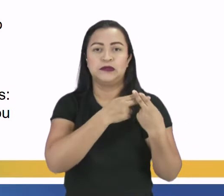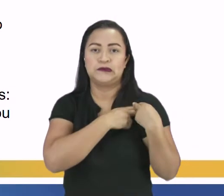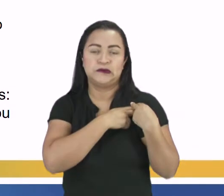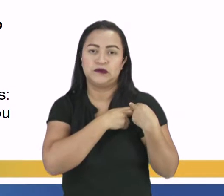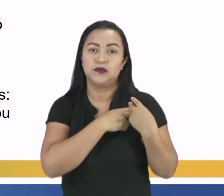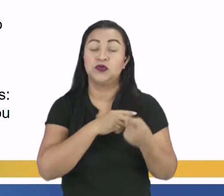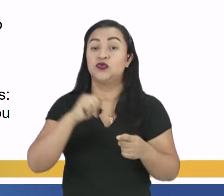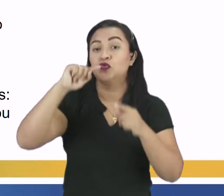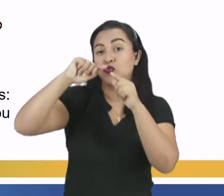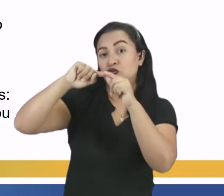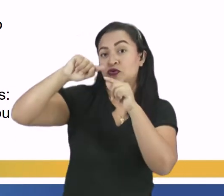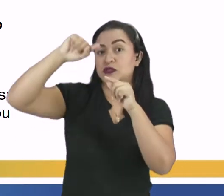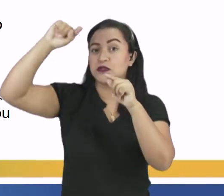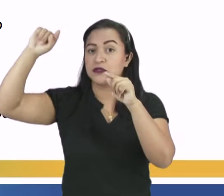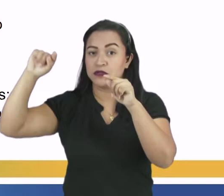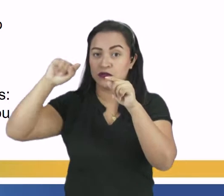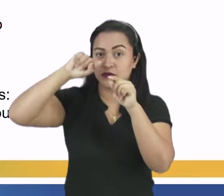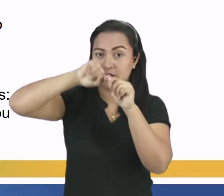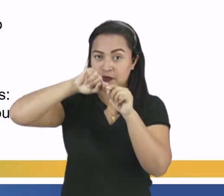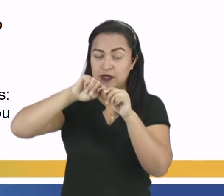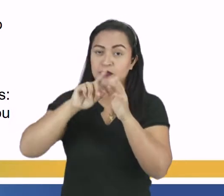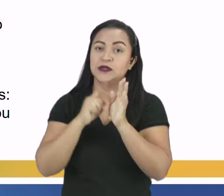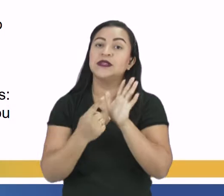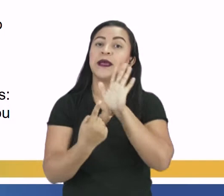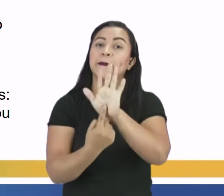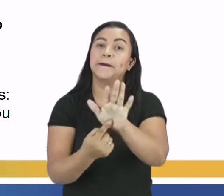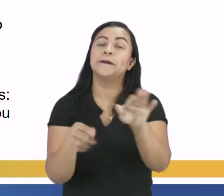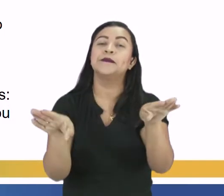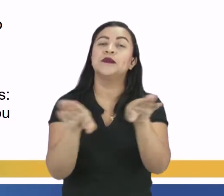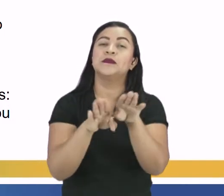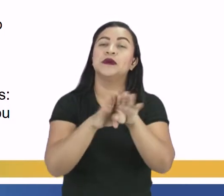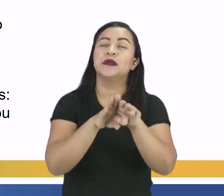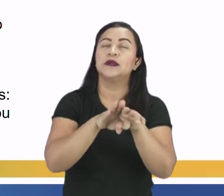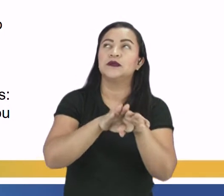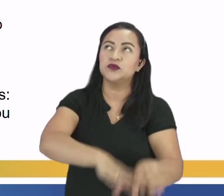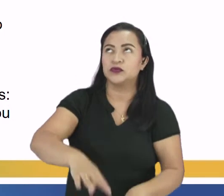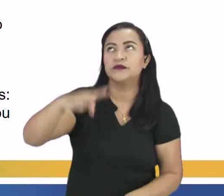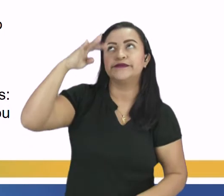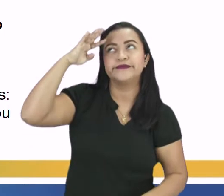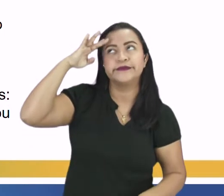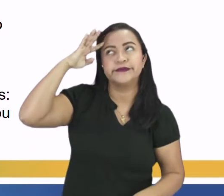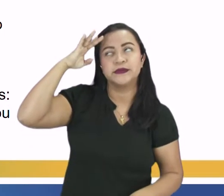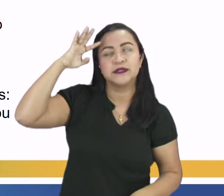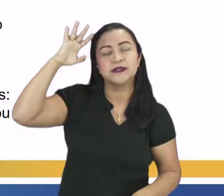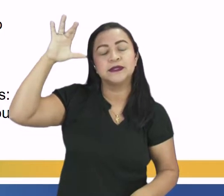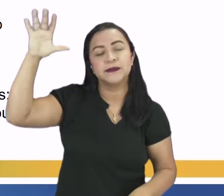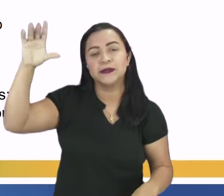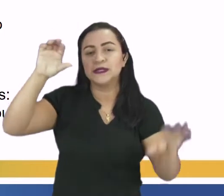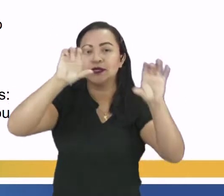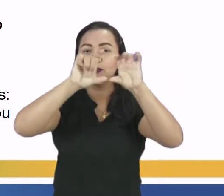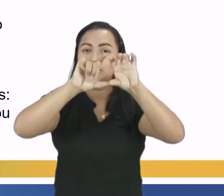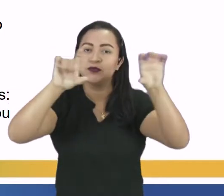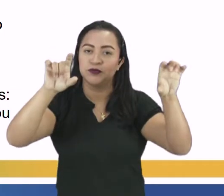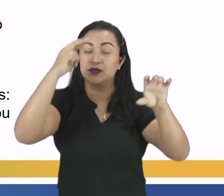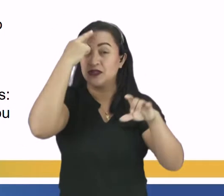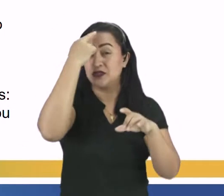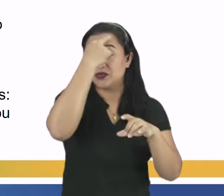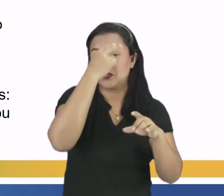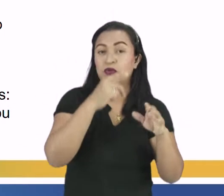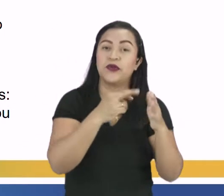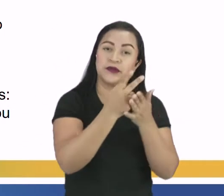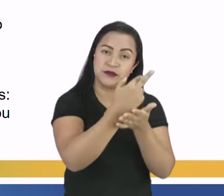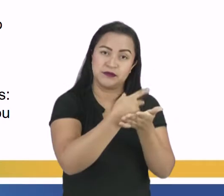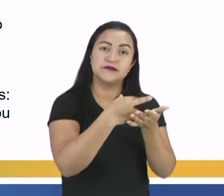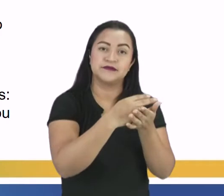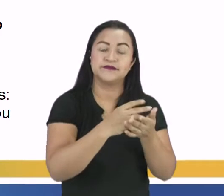Os balões também são usados para representar o pensamento das personagens das HQs, tá certo? Da